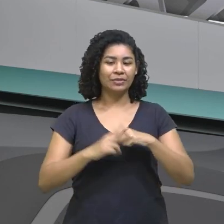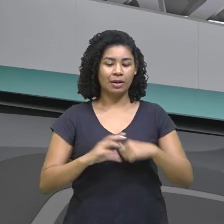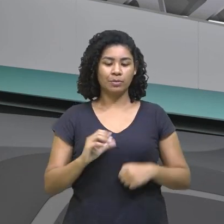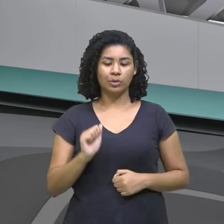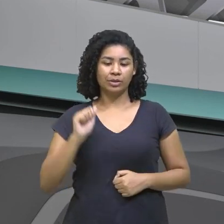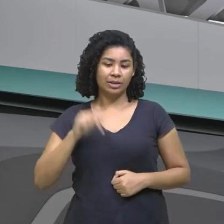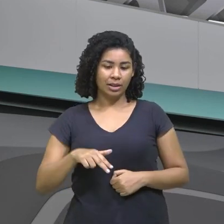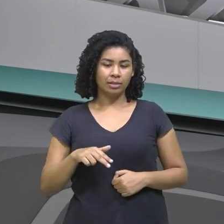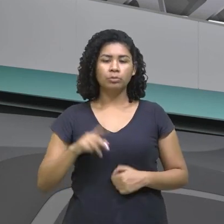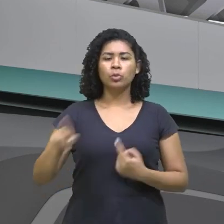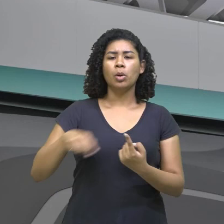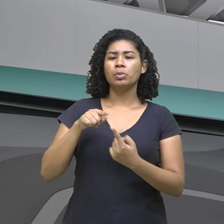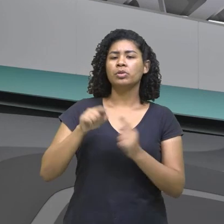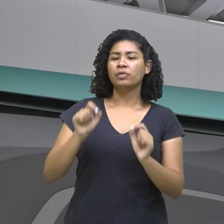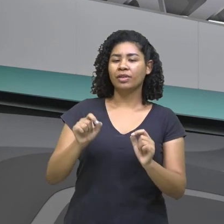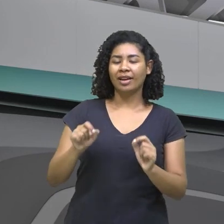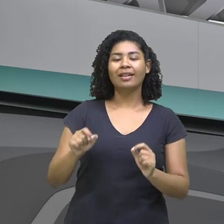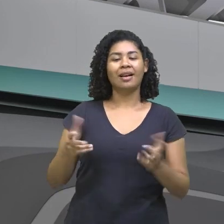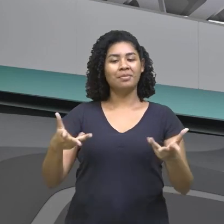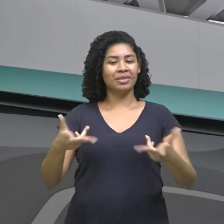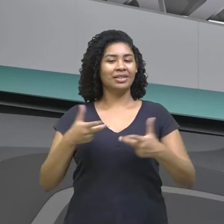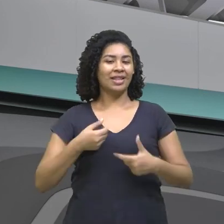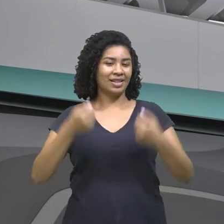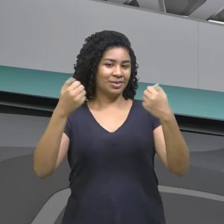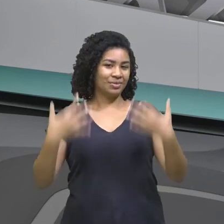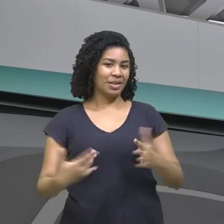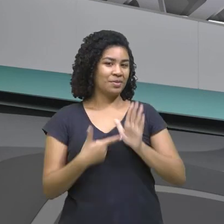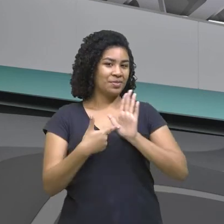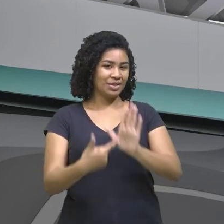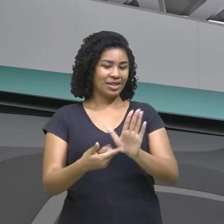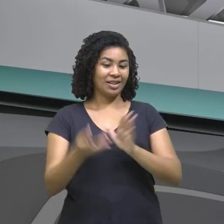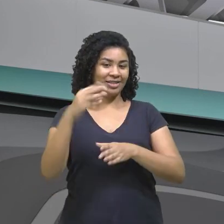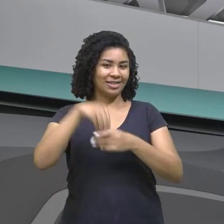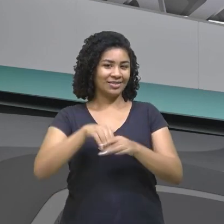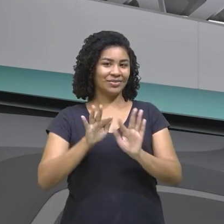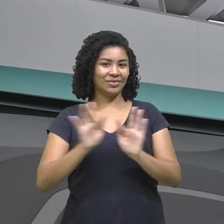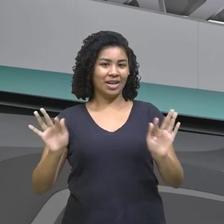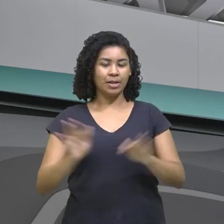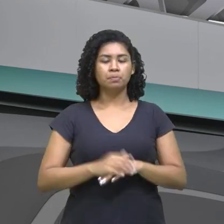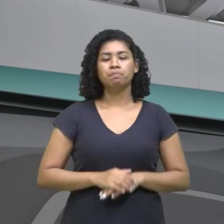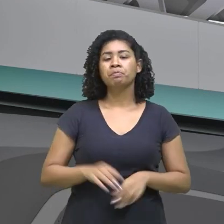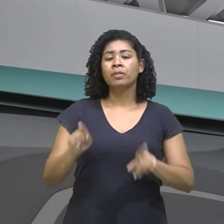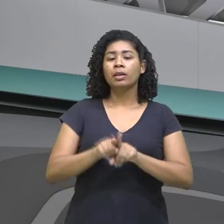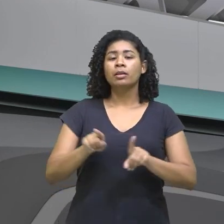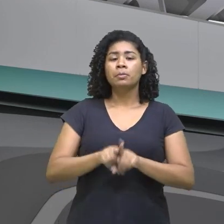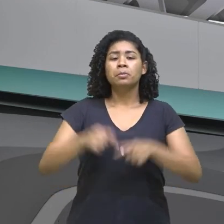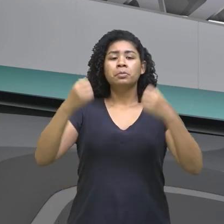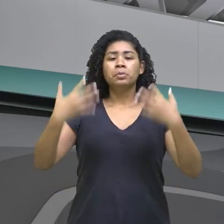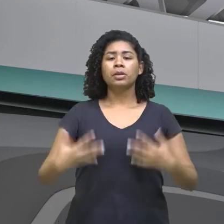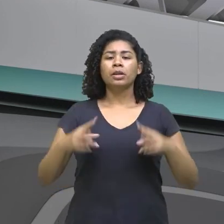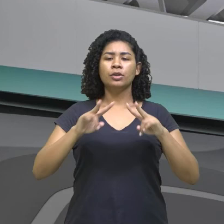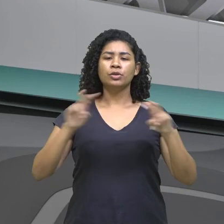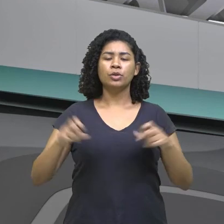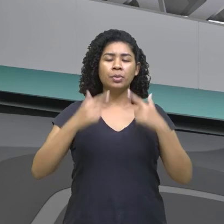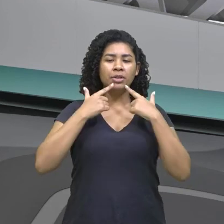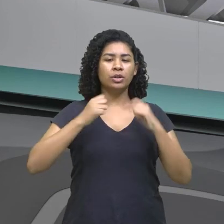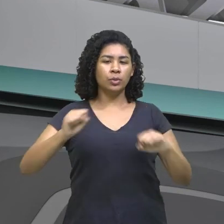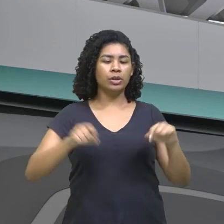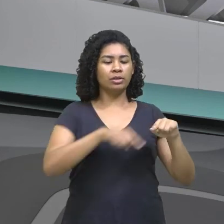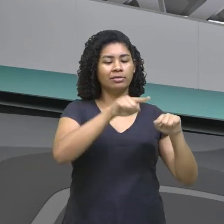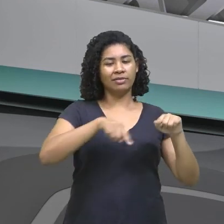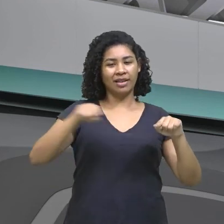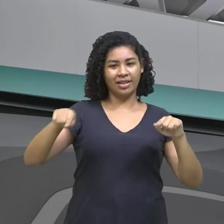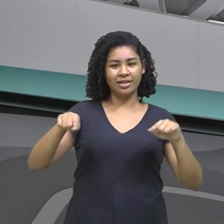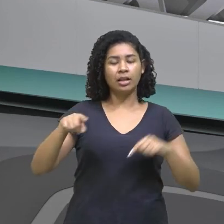serve? Para falar sobre habilidades. E ainda vimos um pouquinho sobre a variação linguística, não foi? A gente viu os países que